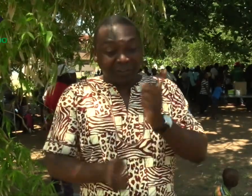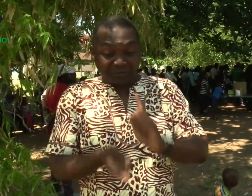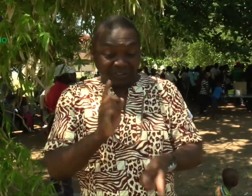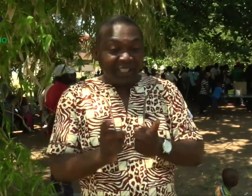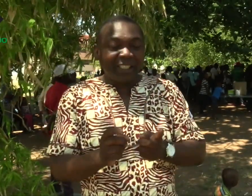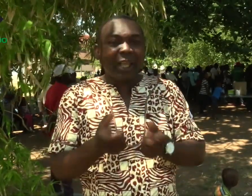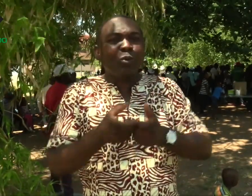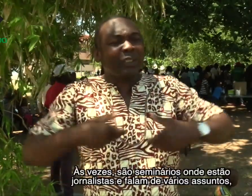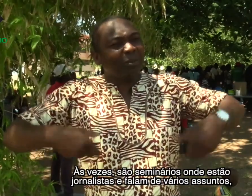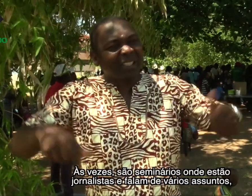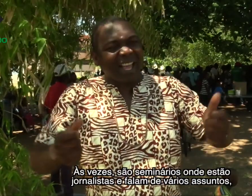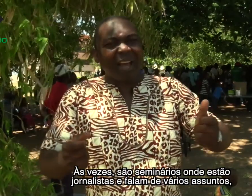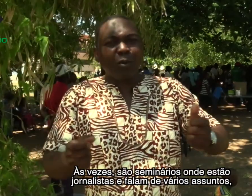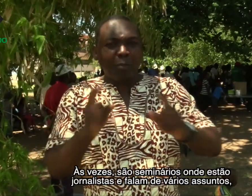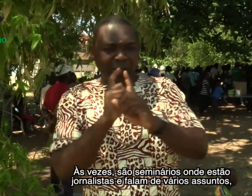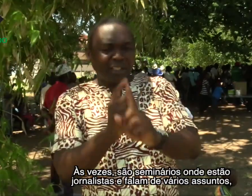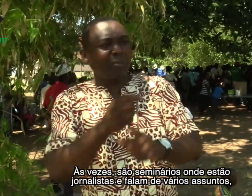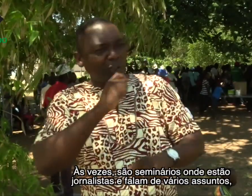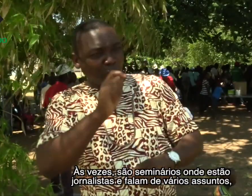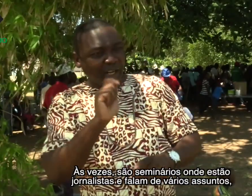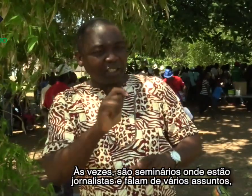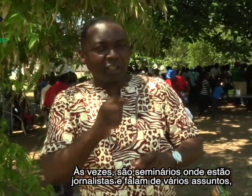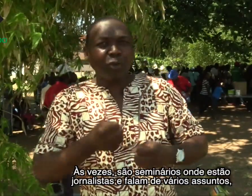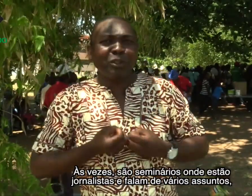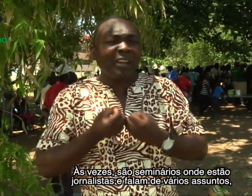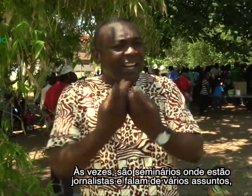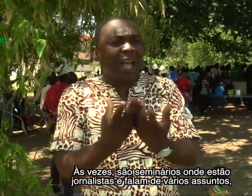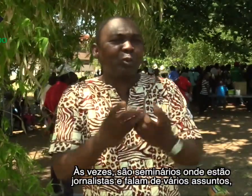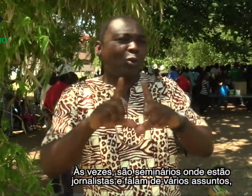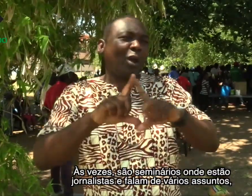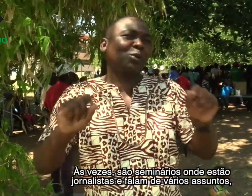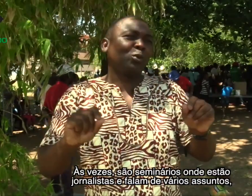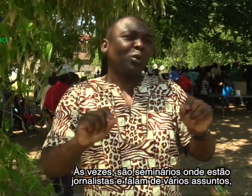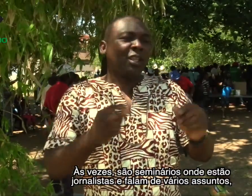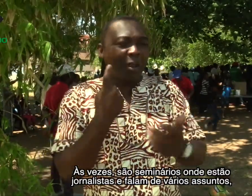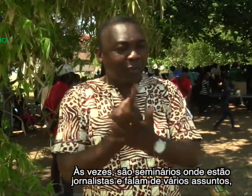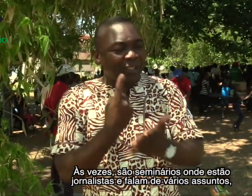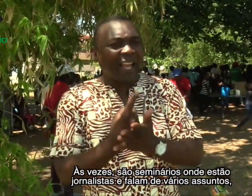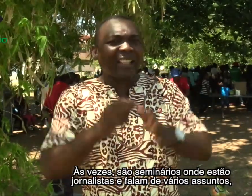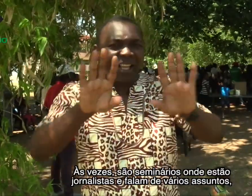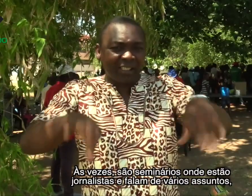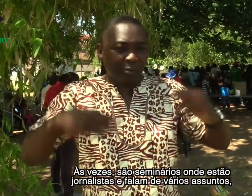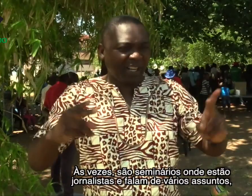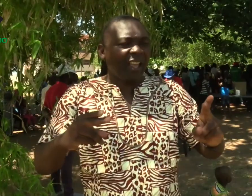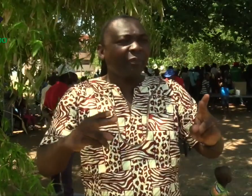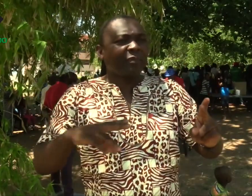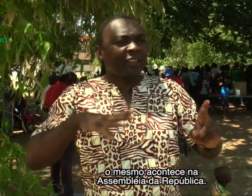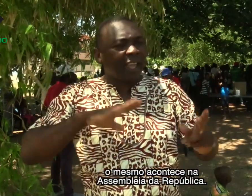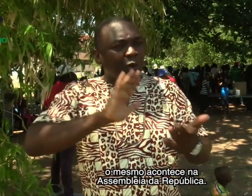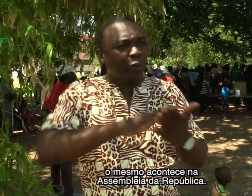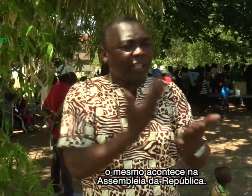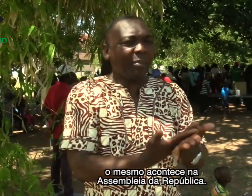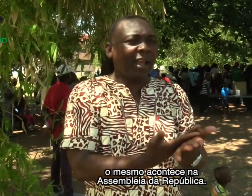porque na verdade às vezes são seminários, participam jornalistas, falam de vários assuntos.